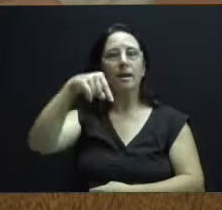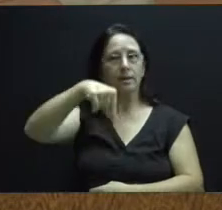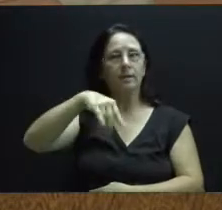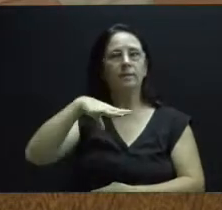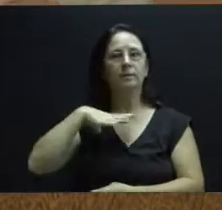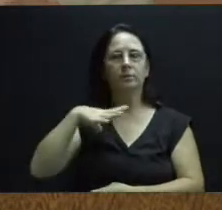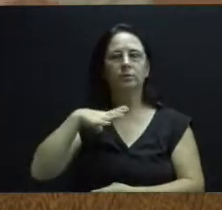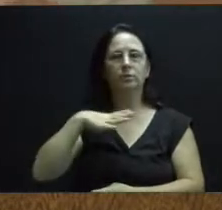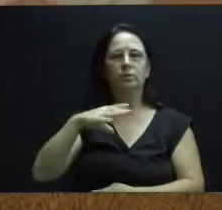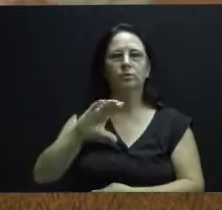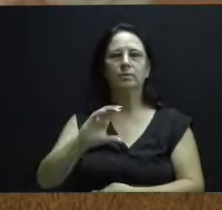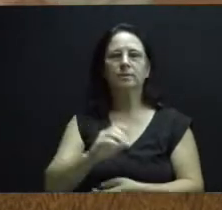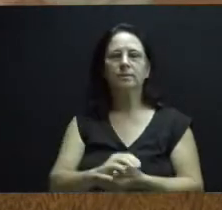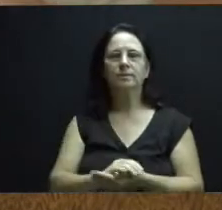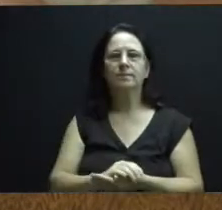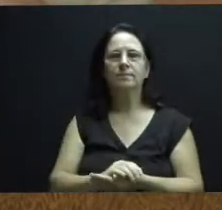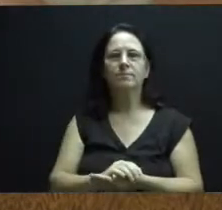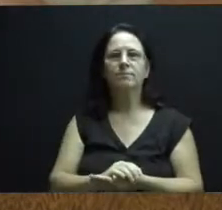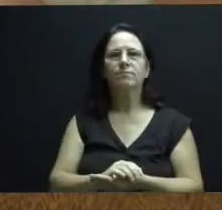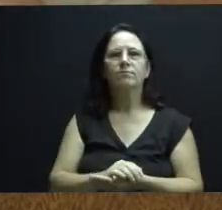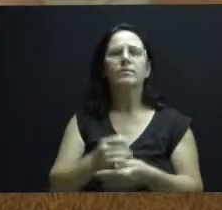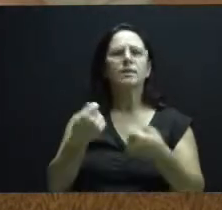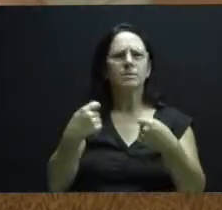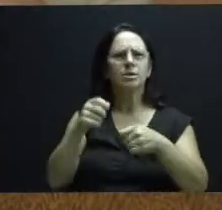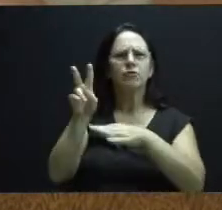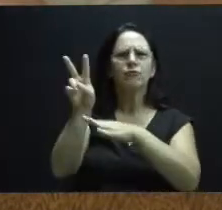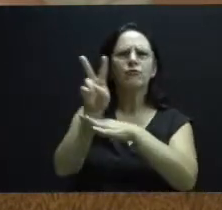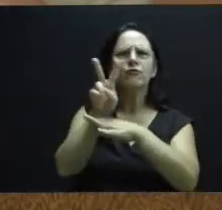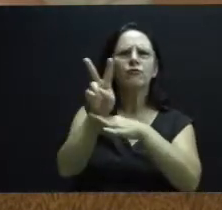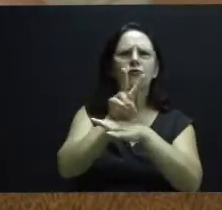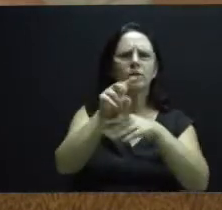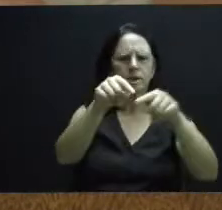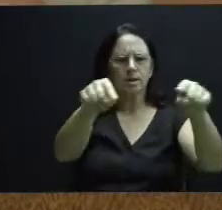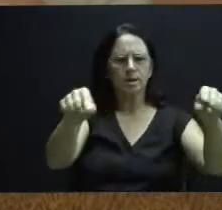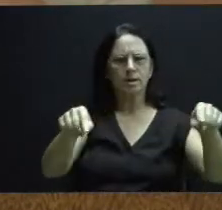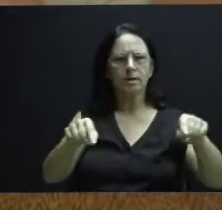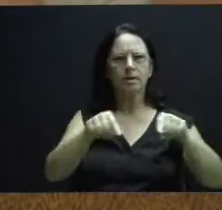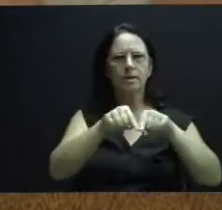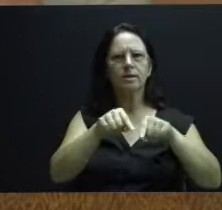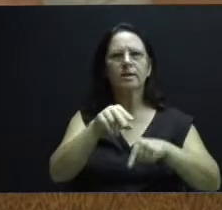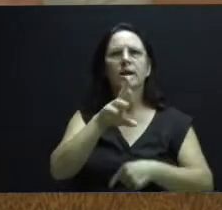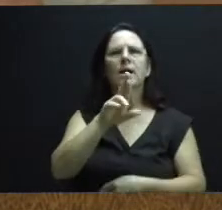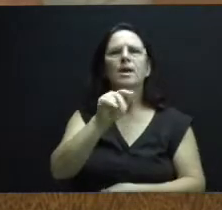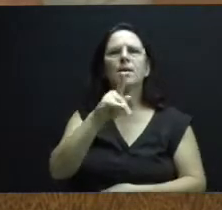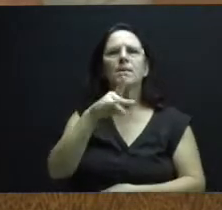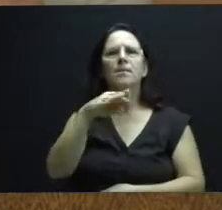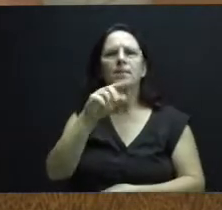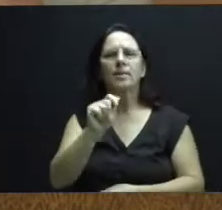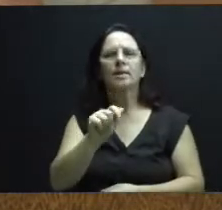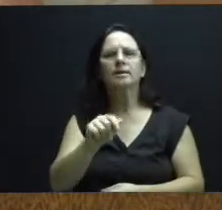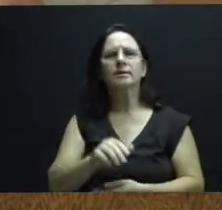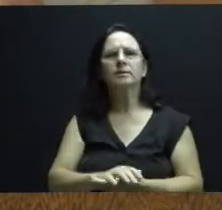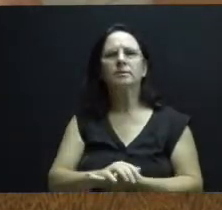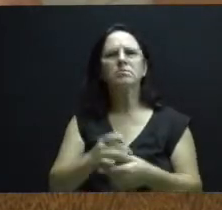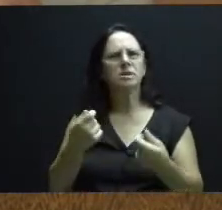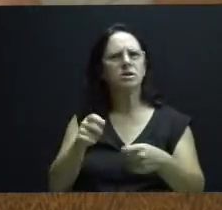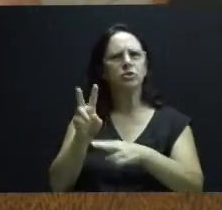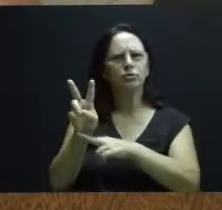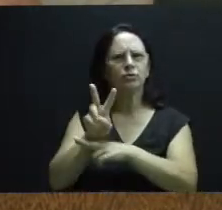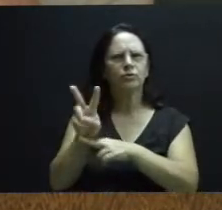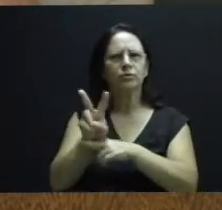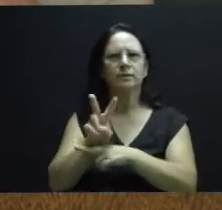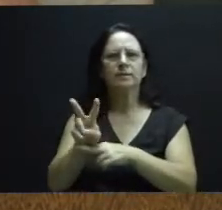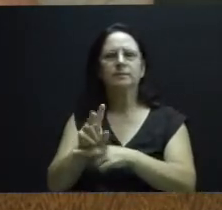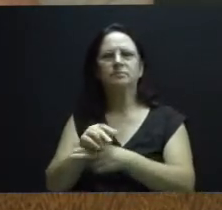necessário se faz a devida fiscalização e averiguação por este poder que a que